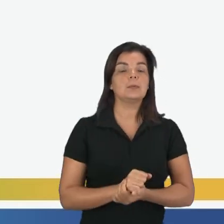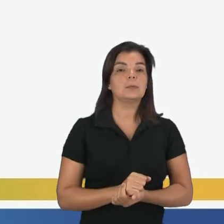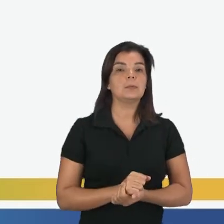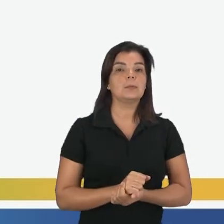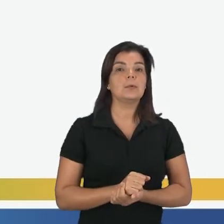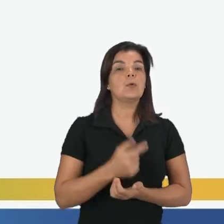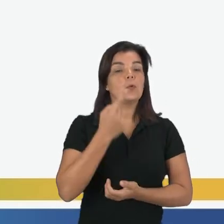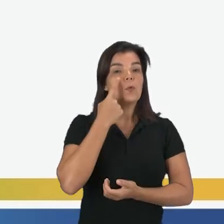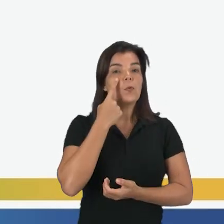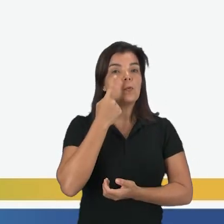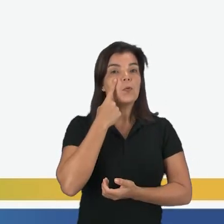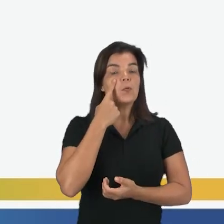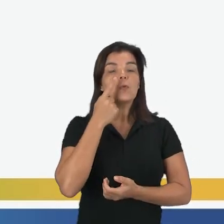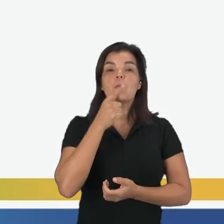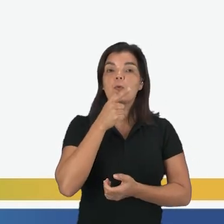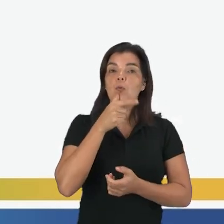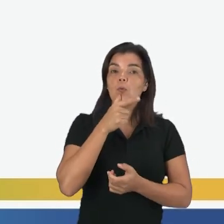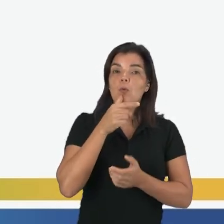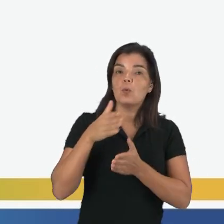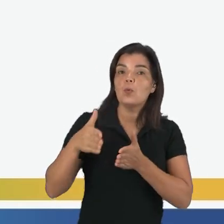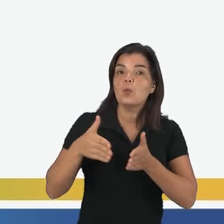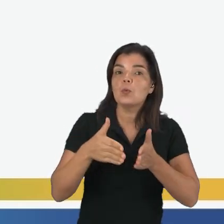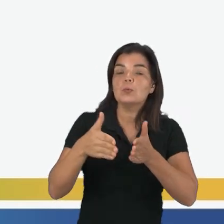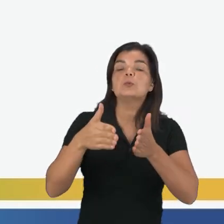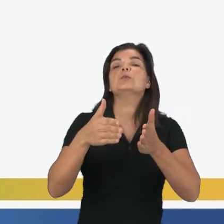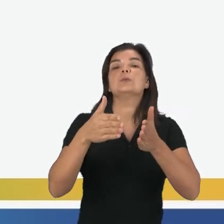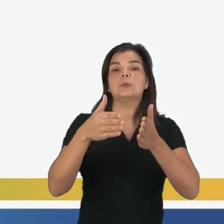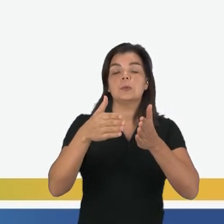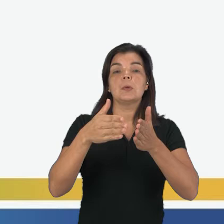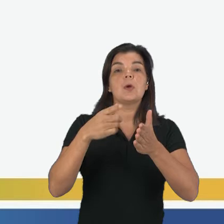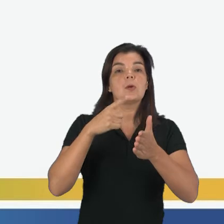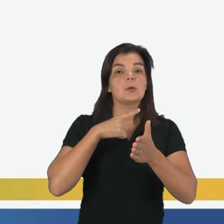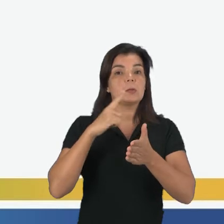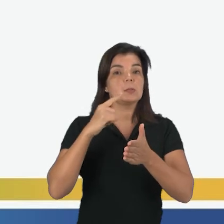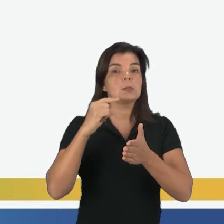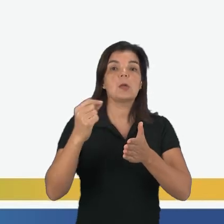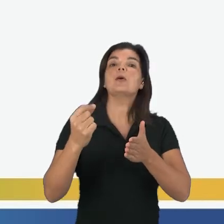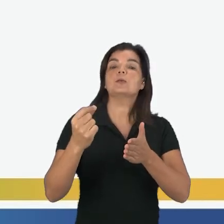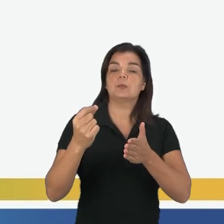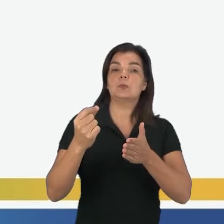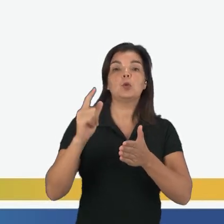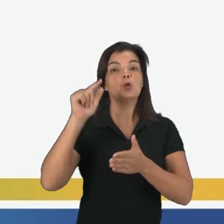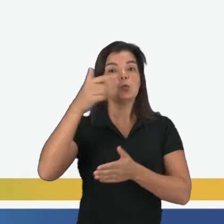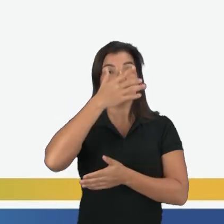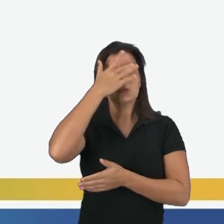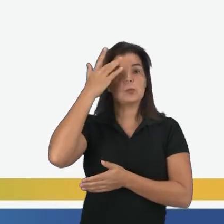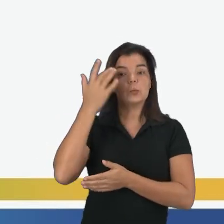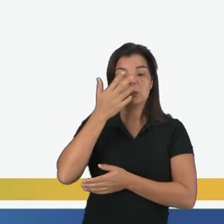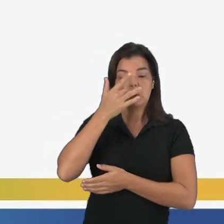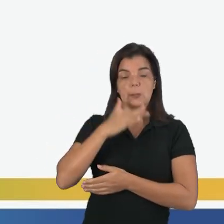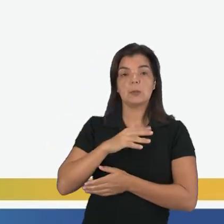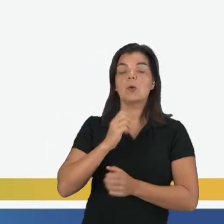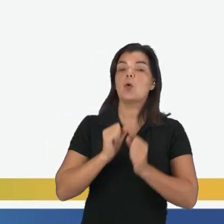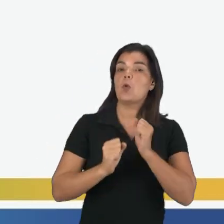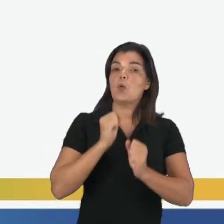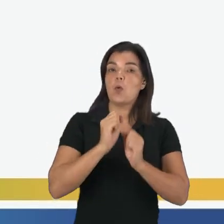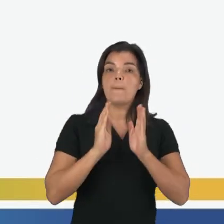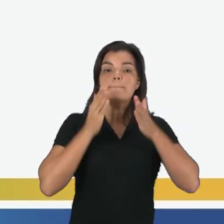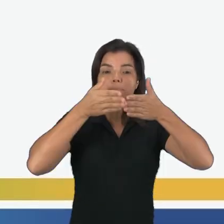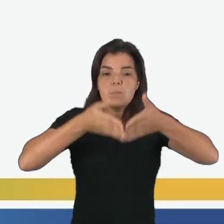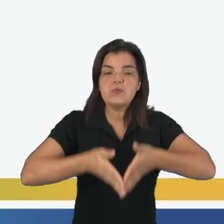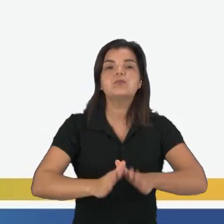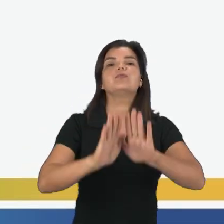que quando vê o rio, né, ele disse que saíamos, né, ele e outros saíamos correndo